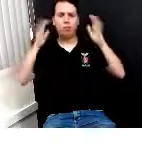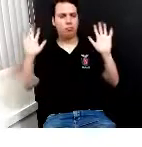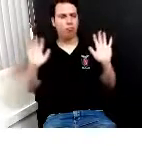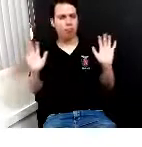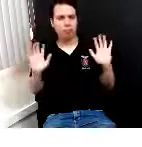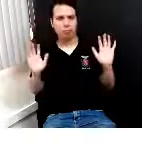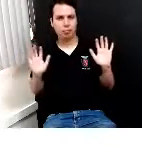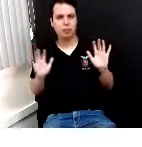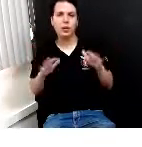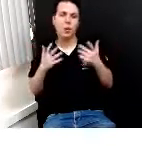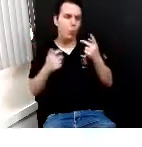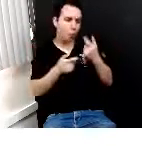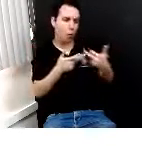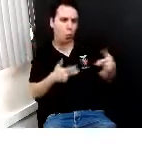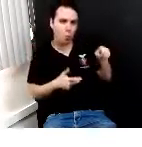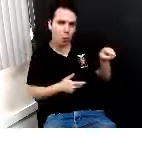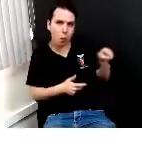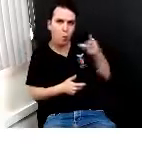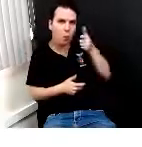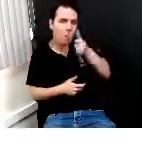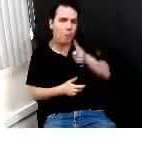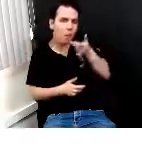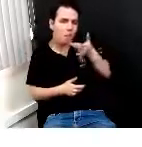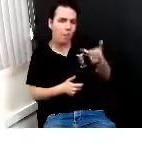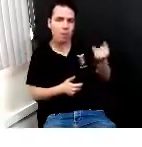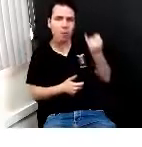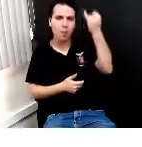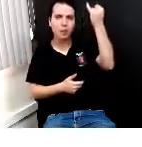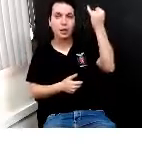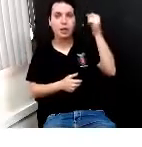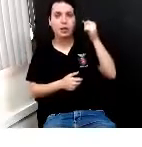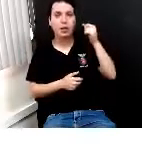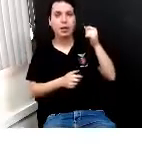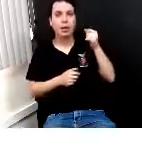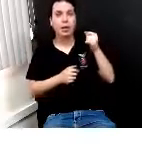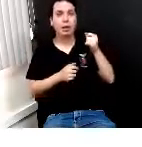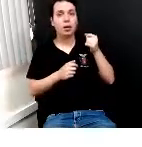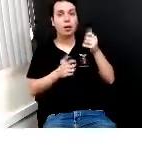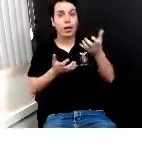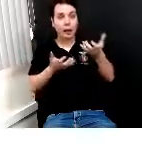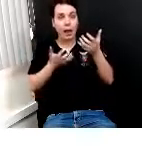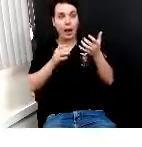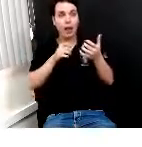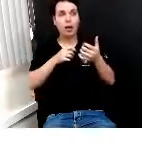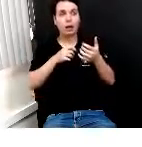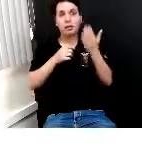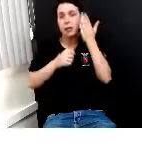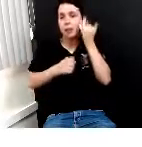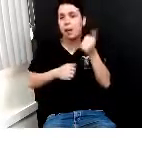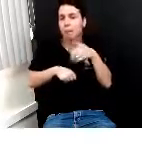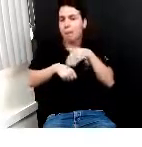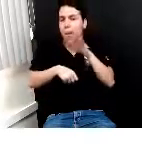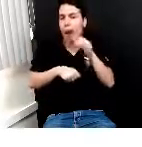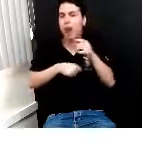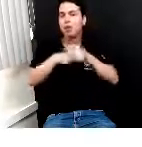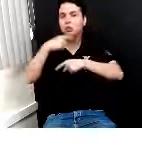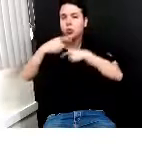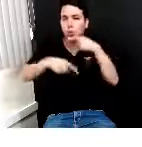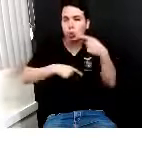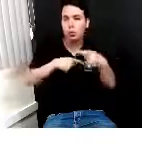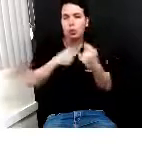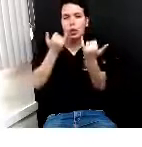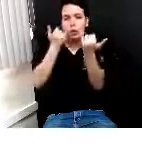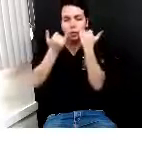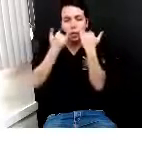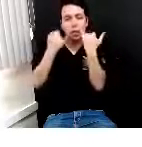diante de qualquer informação, procure as informações oficiais, né? Então, tem dúvidas sobre aquela informação, entre em contato,